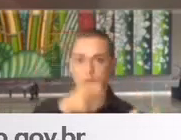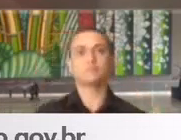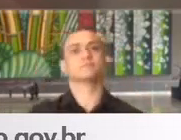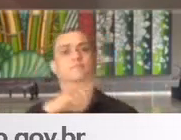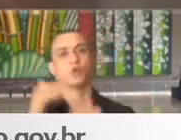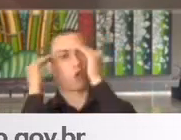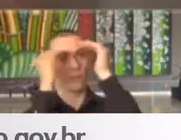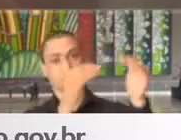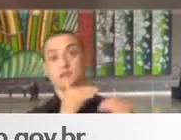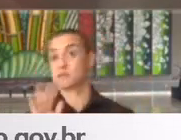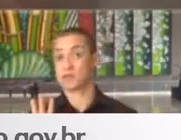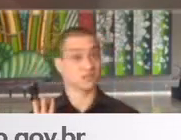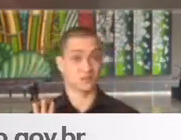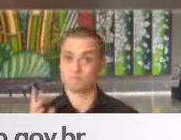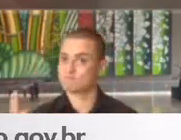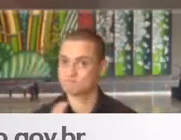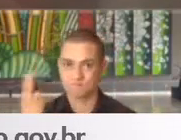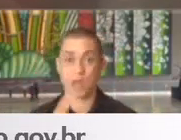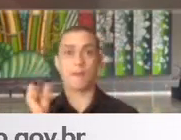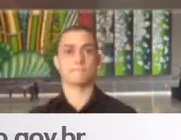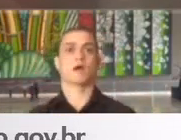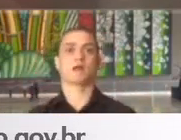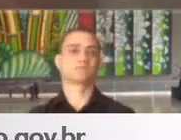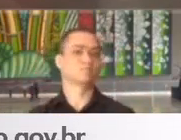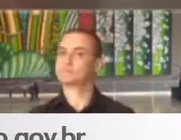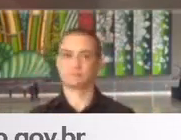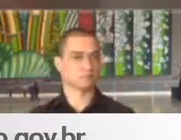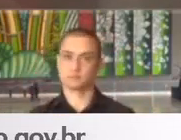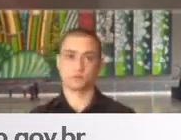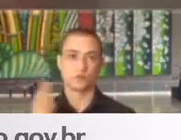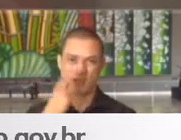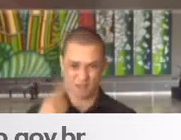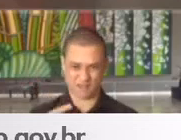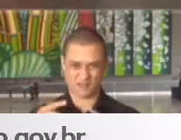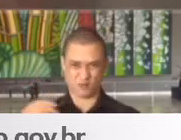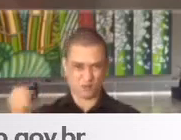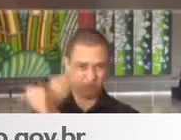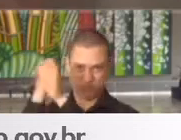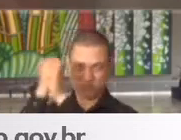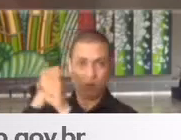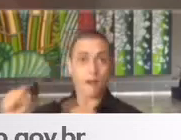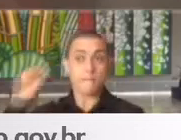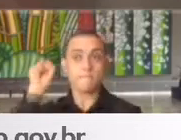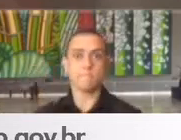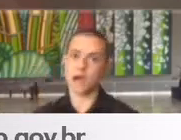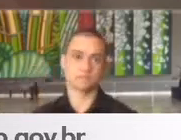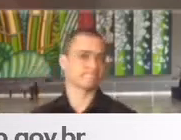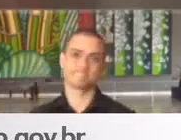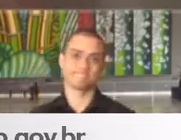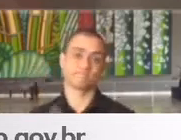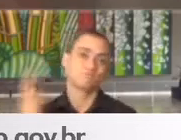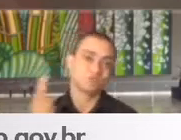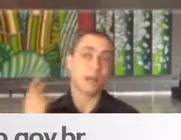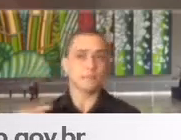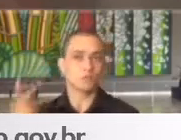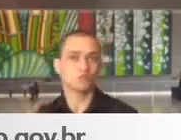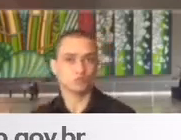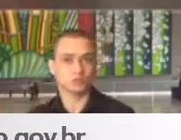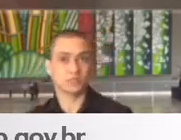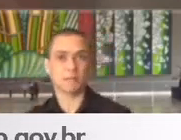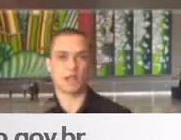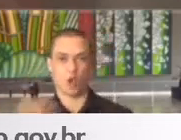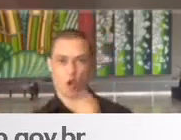não podemos ter um blackout, uma paralisação do setor da construção civil e nem mesmo em